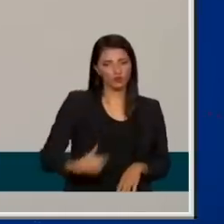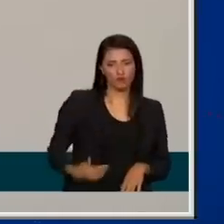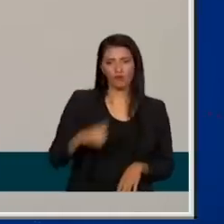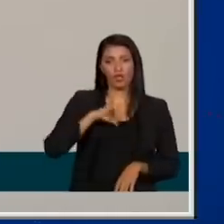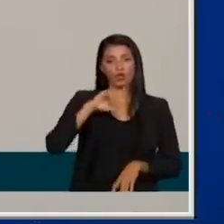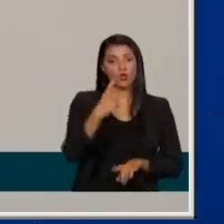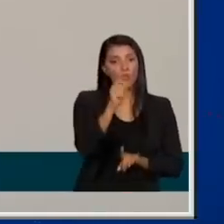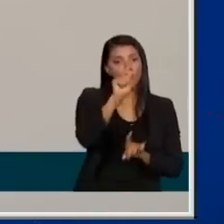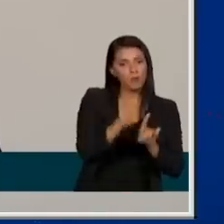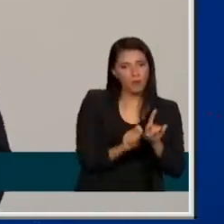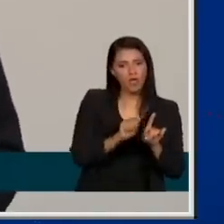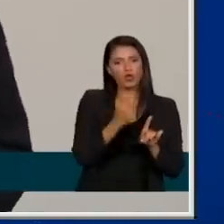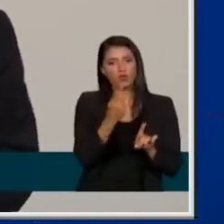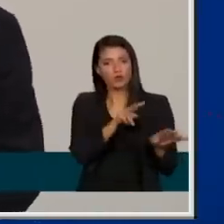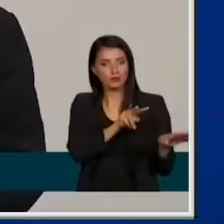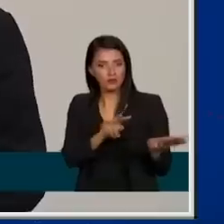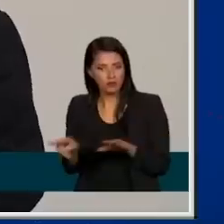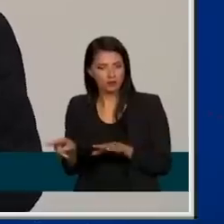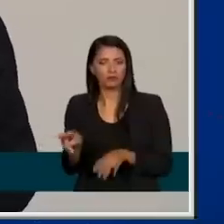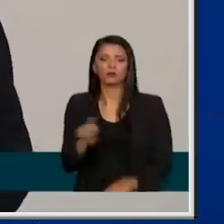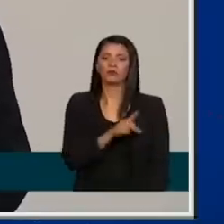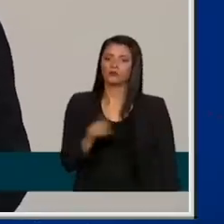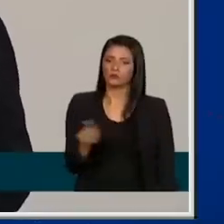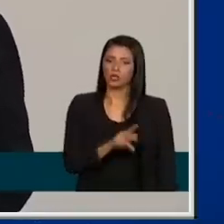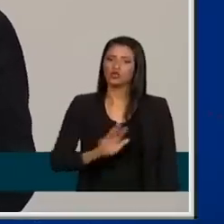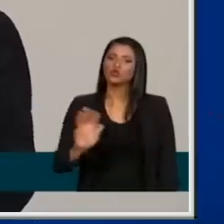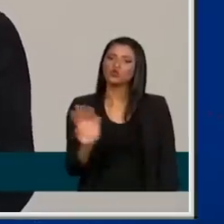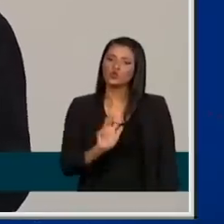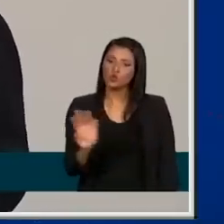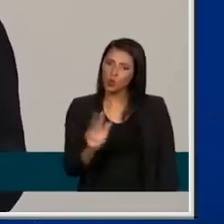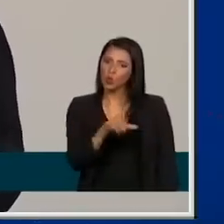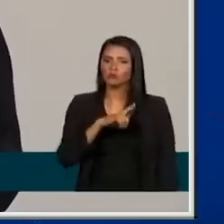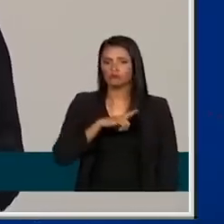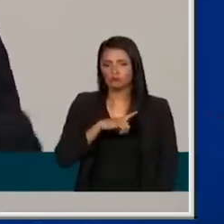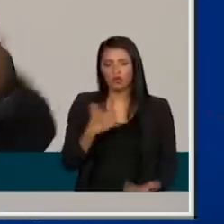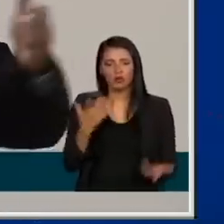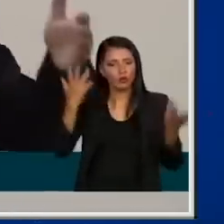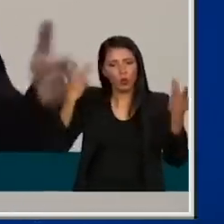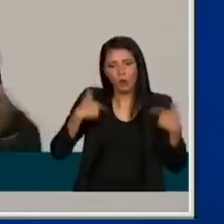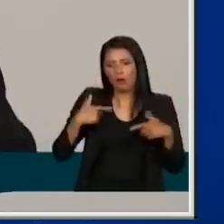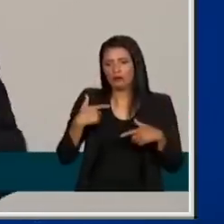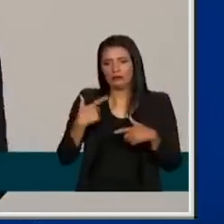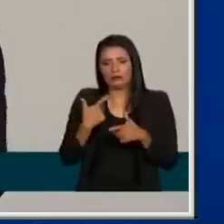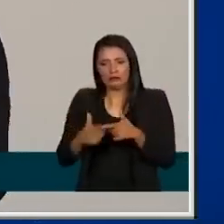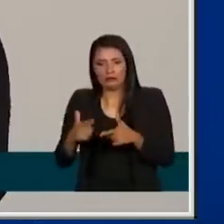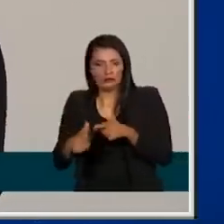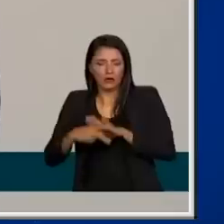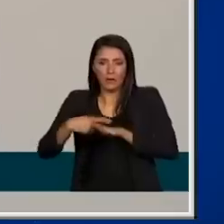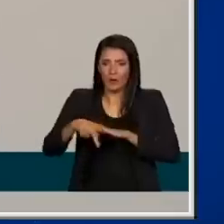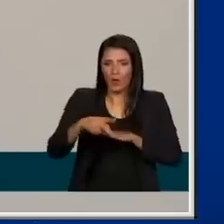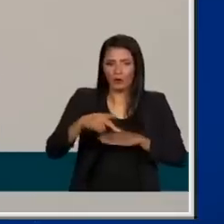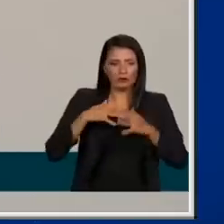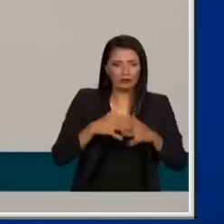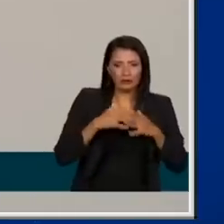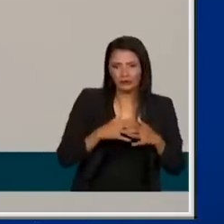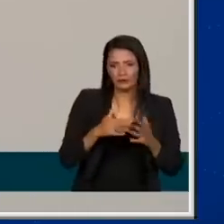professores para a área merecer para professores é um pequeno de 2000 agora o Lula está